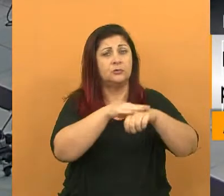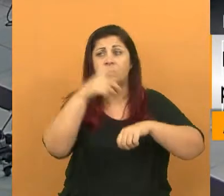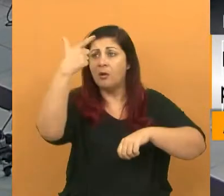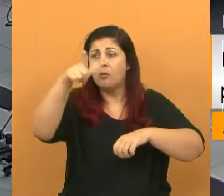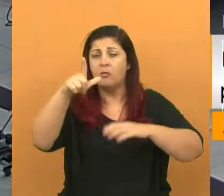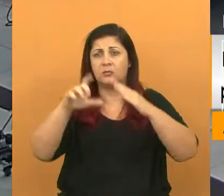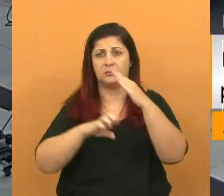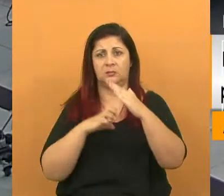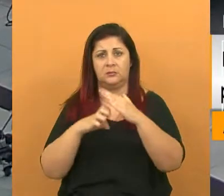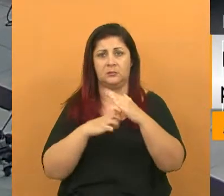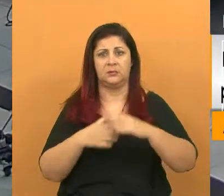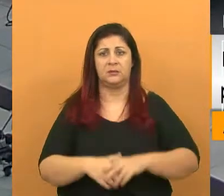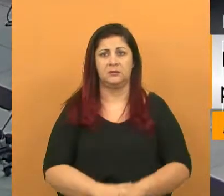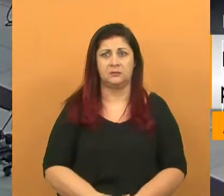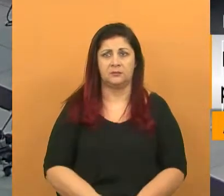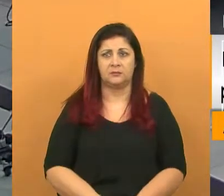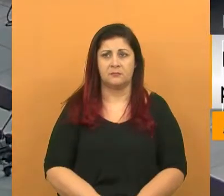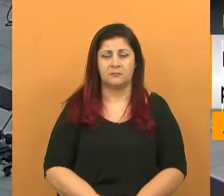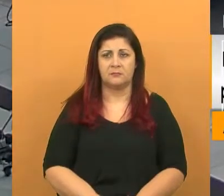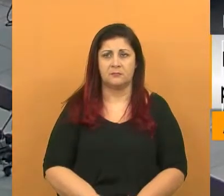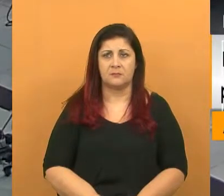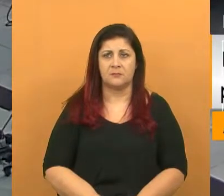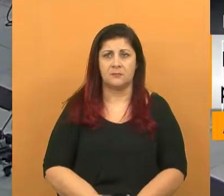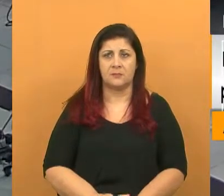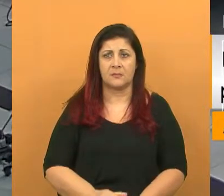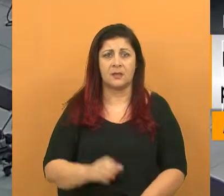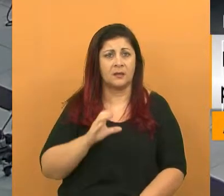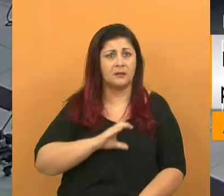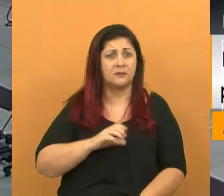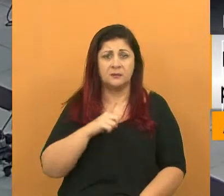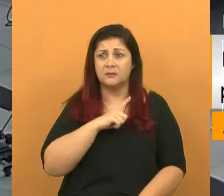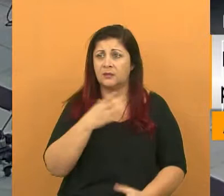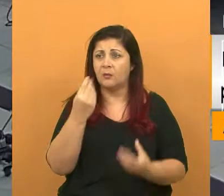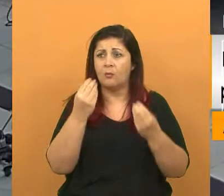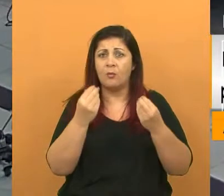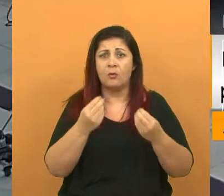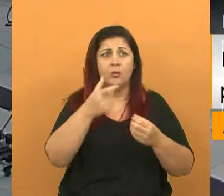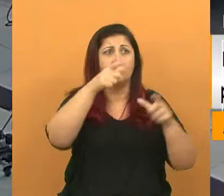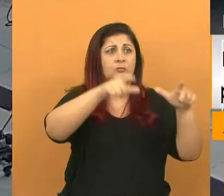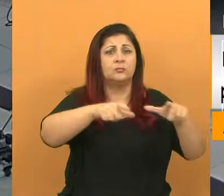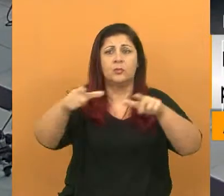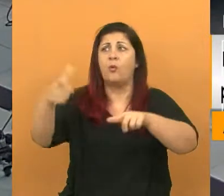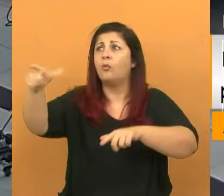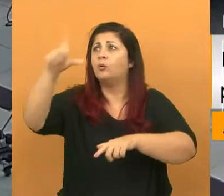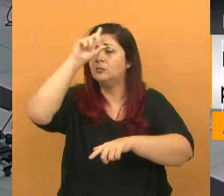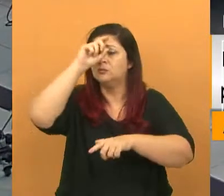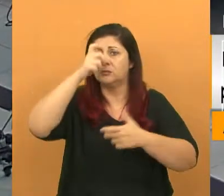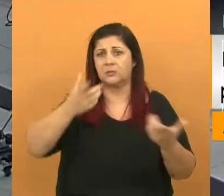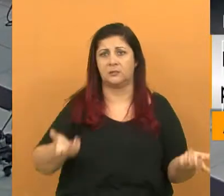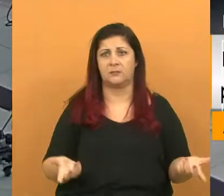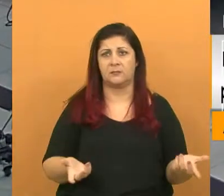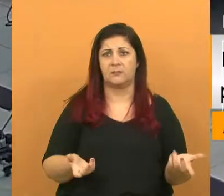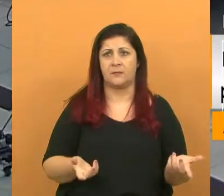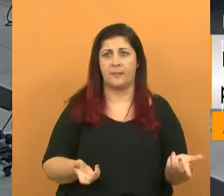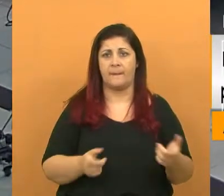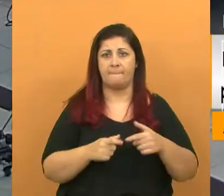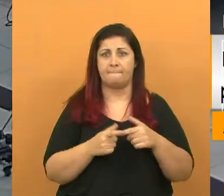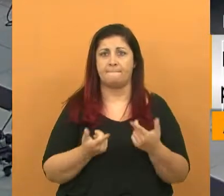eu contrato um outro laboratório. A nossa cidade tem vários laboratórios, então tem outras saídas. Mas, nesse